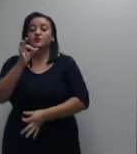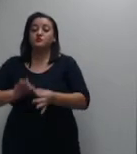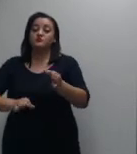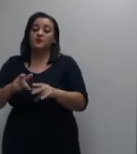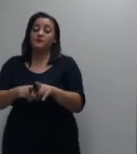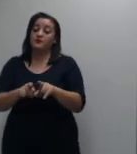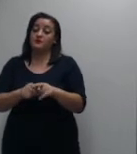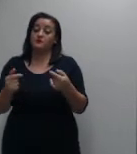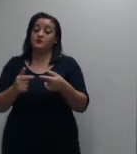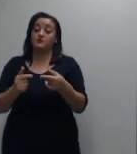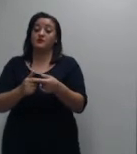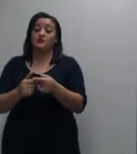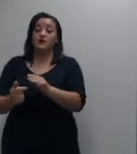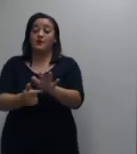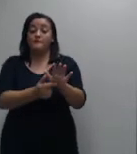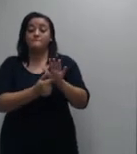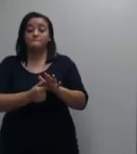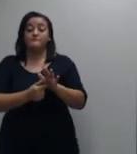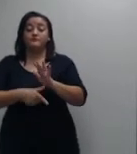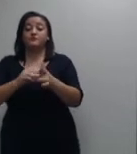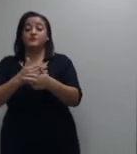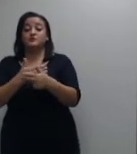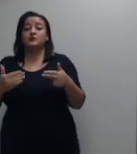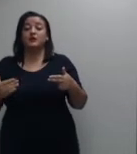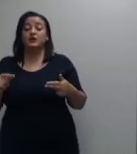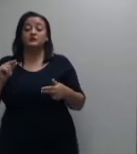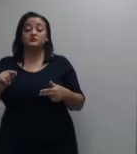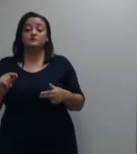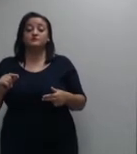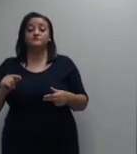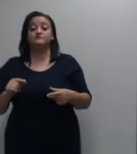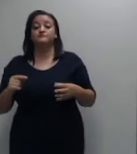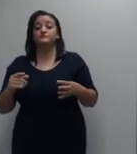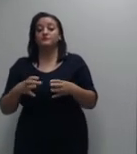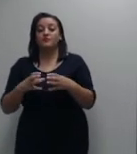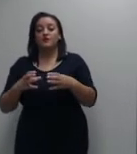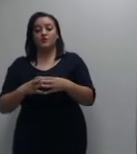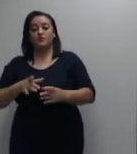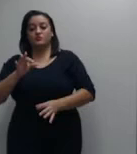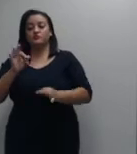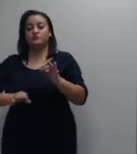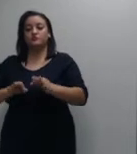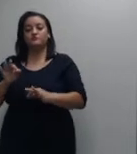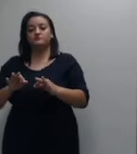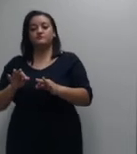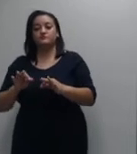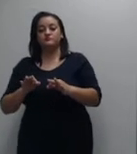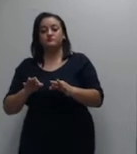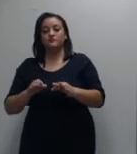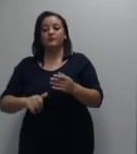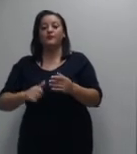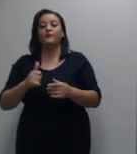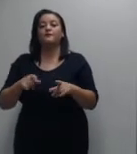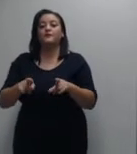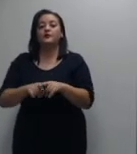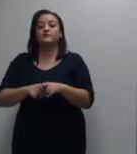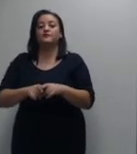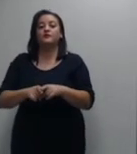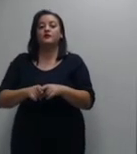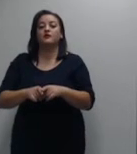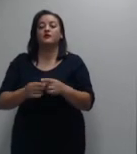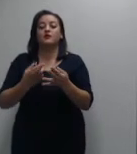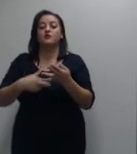propósito trago precedentes desta corte de Justiça trago o primeiro oficial